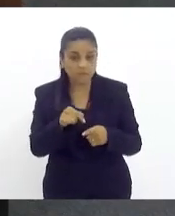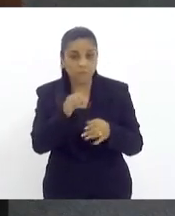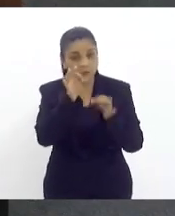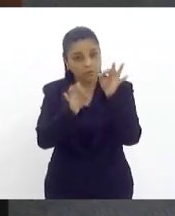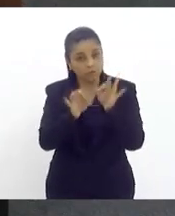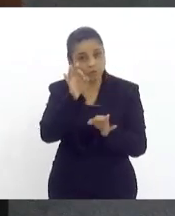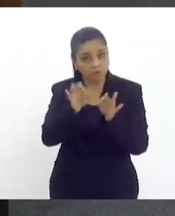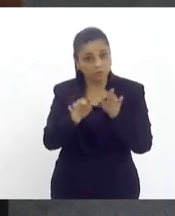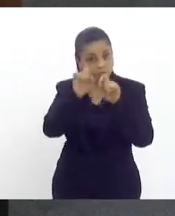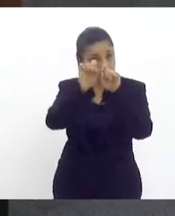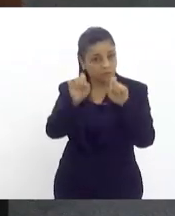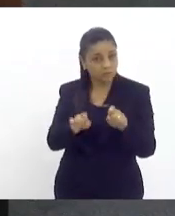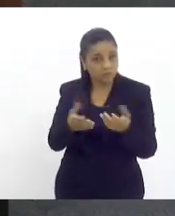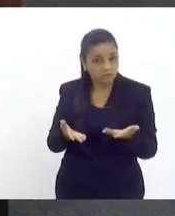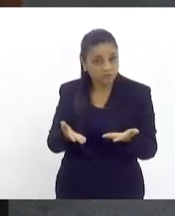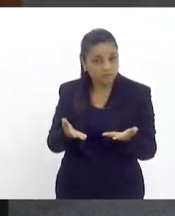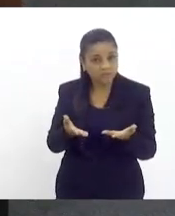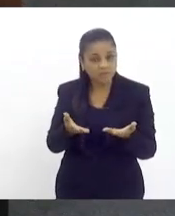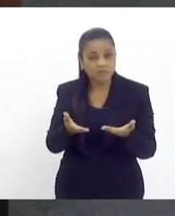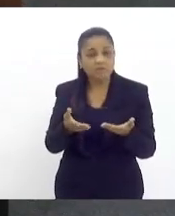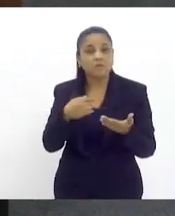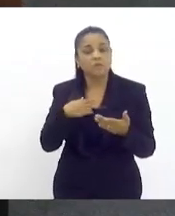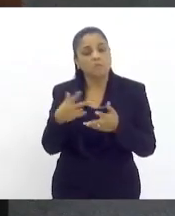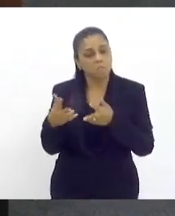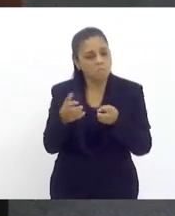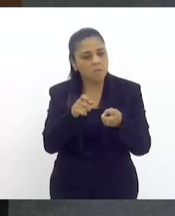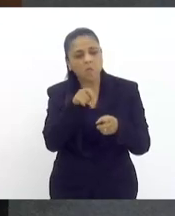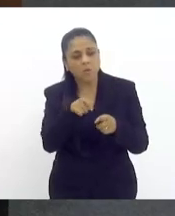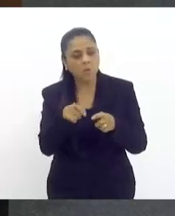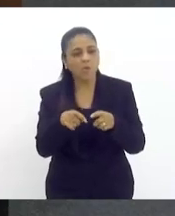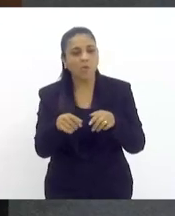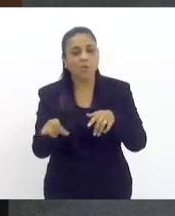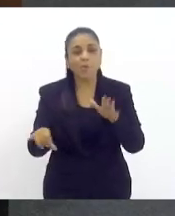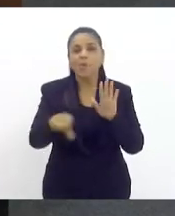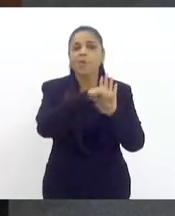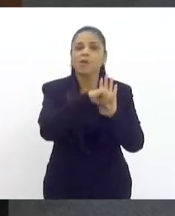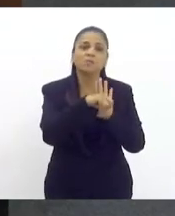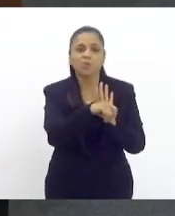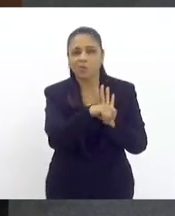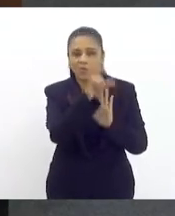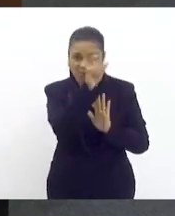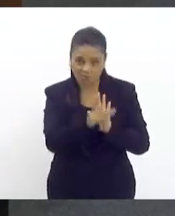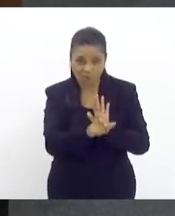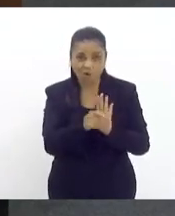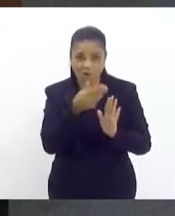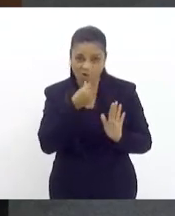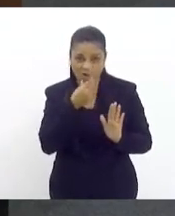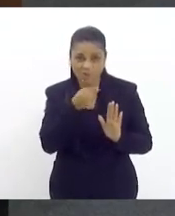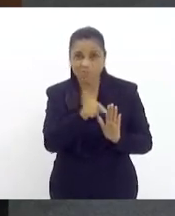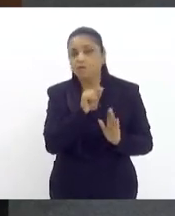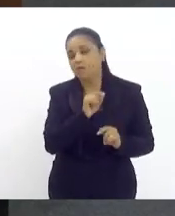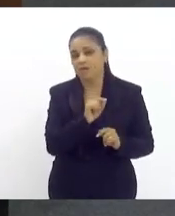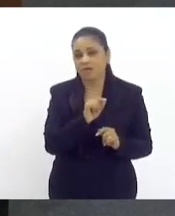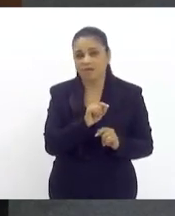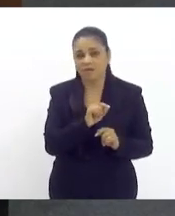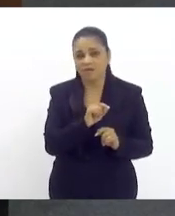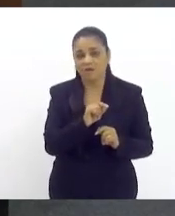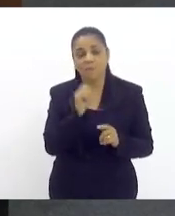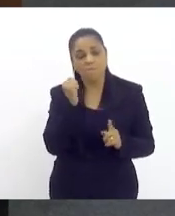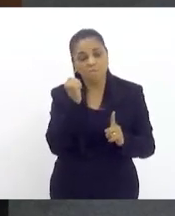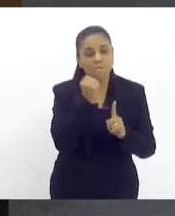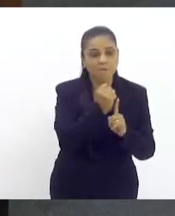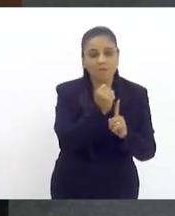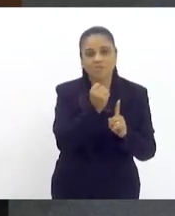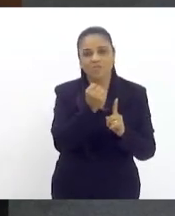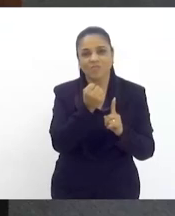e a gente viu que esse infrator enfim esse criminoso no final das contas veio a matar